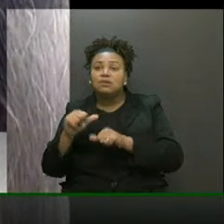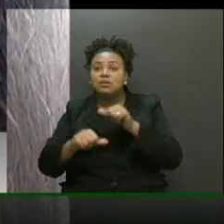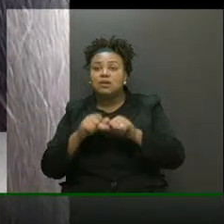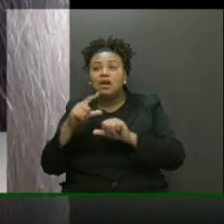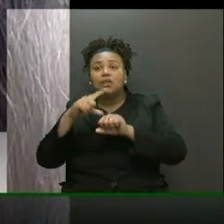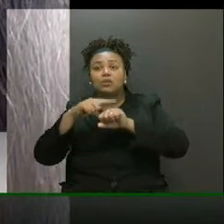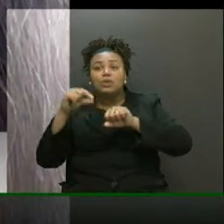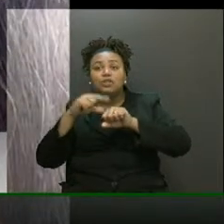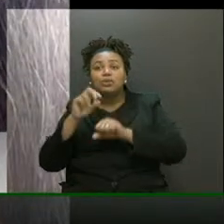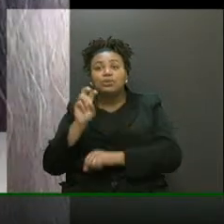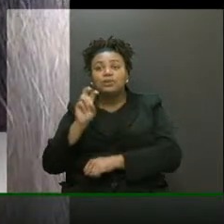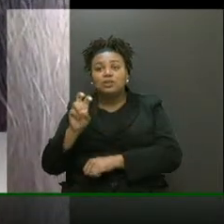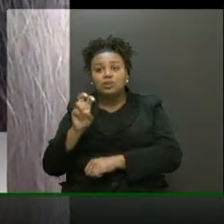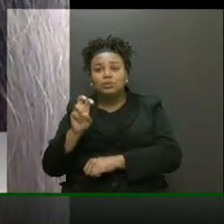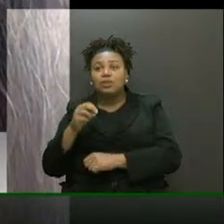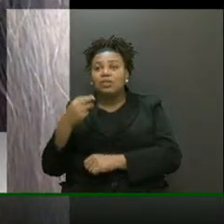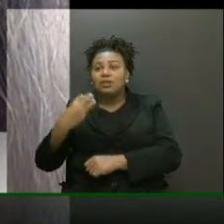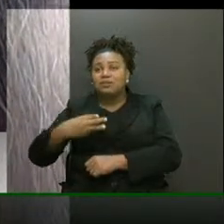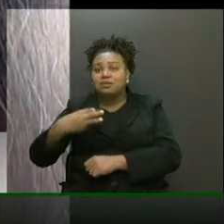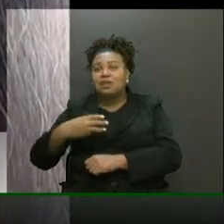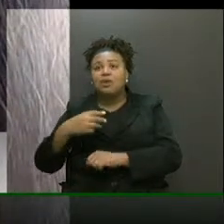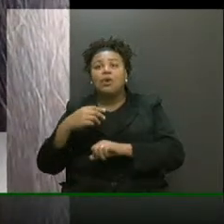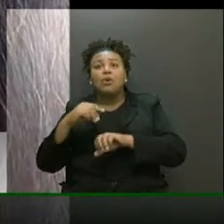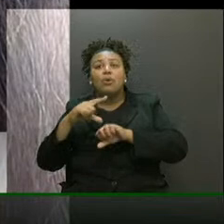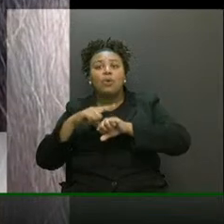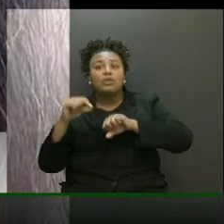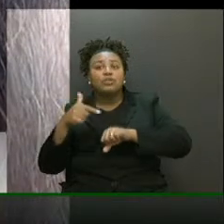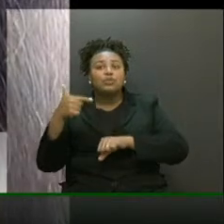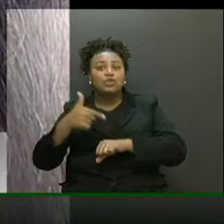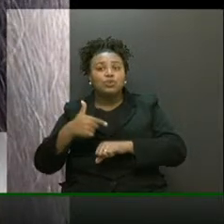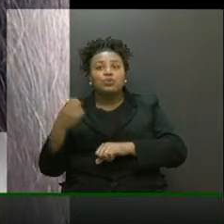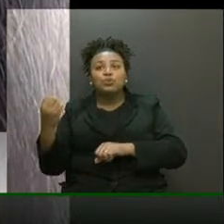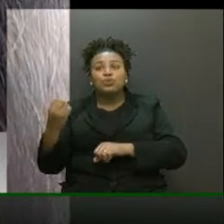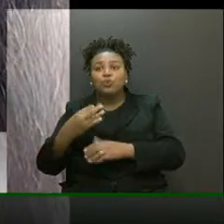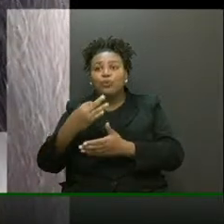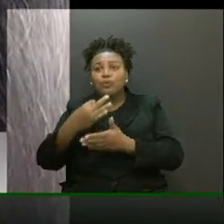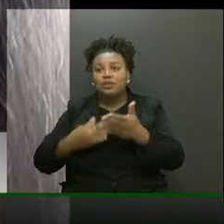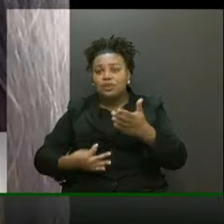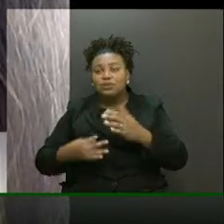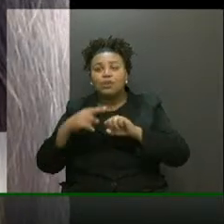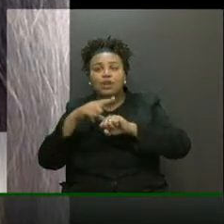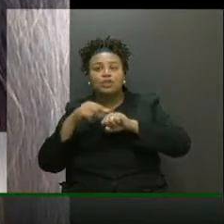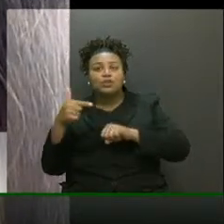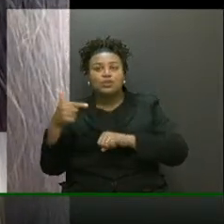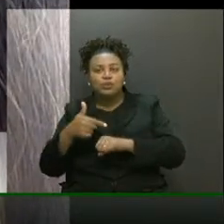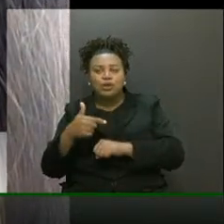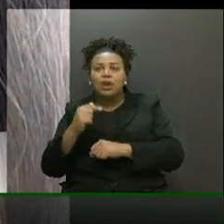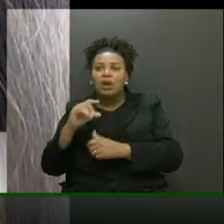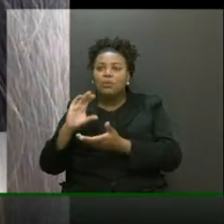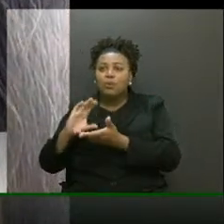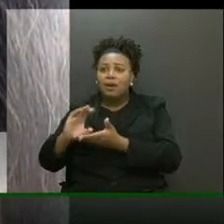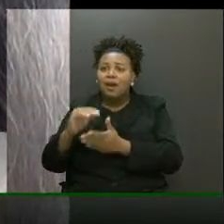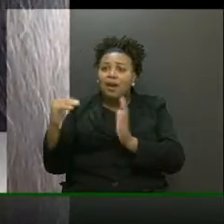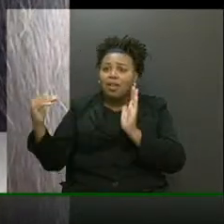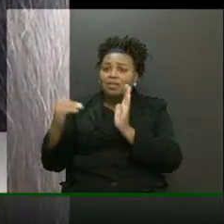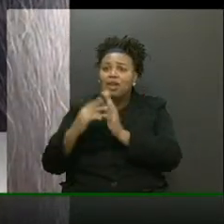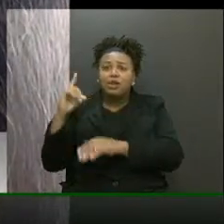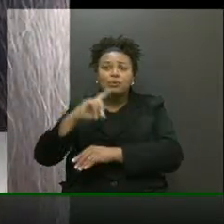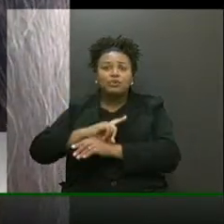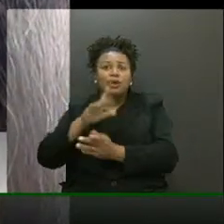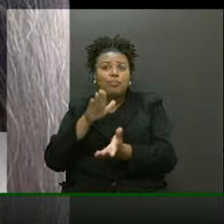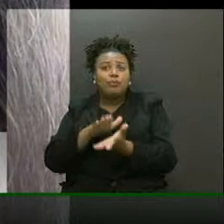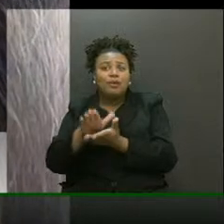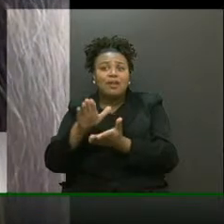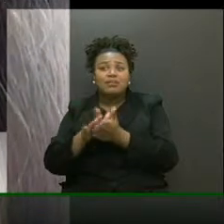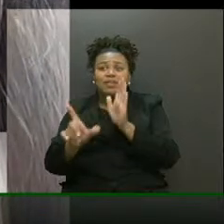do artigo 5º. Terceiro, o artigo 2º passa a ter a seguinte redação. Artigo 2º, o contribuinte que, até a data da publicação